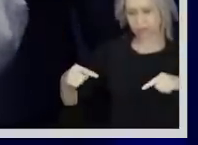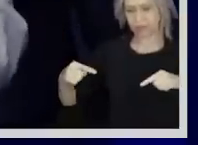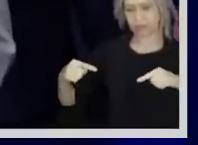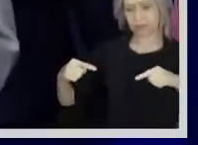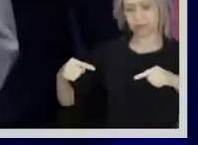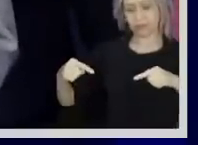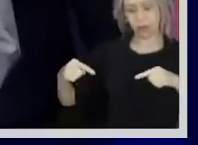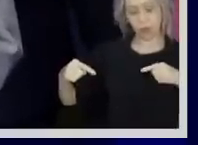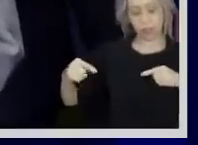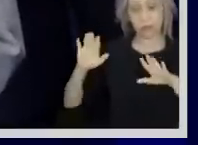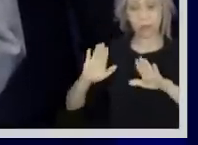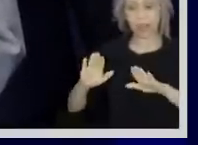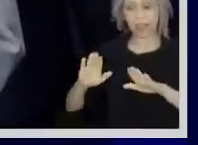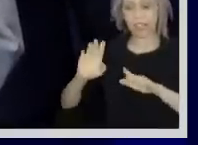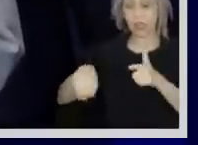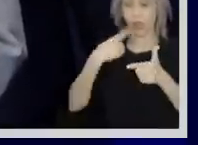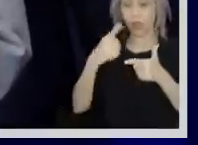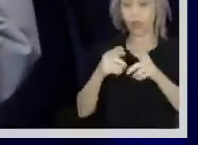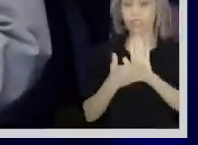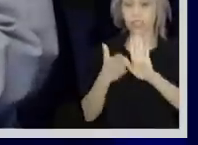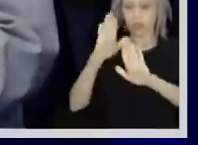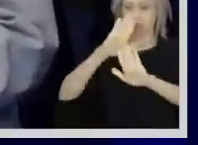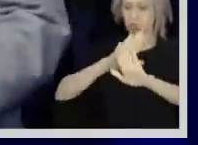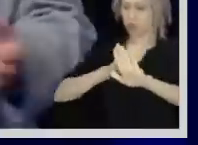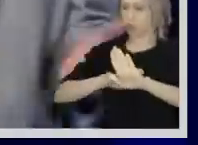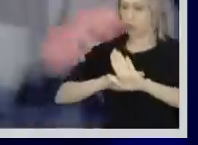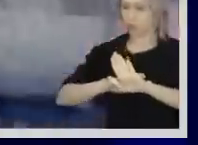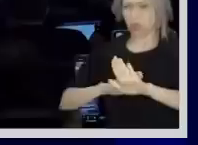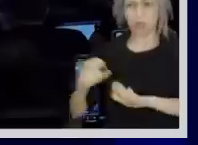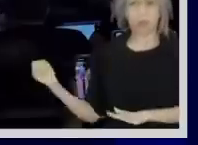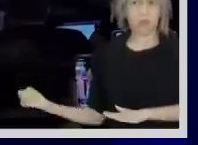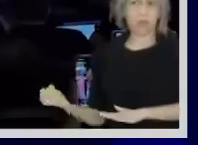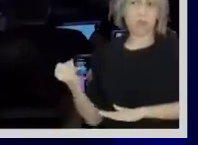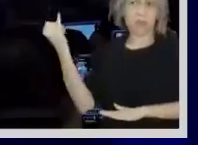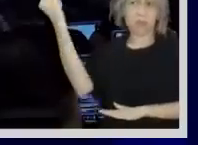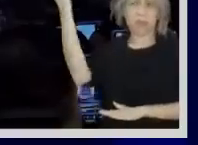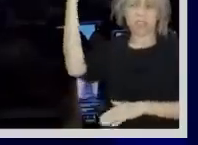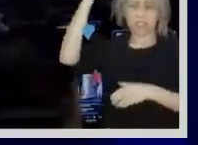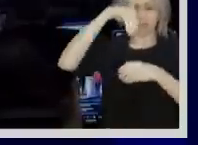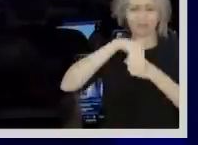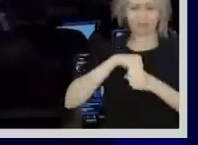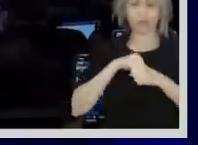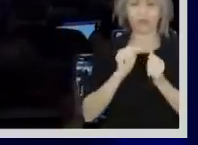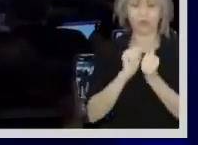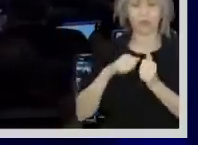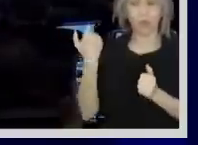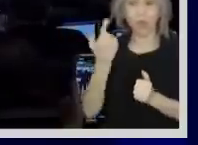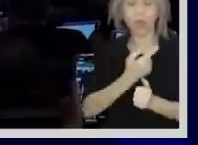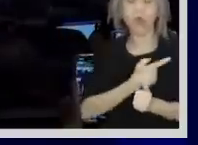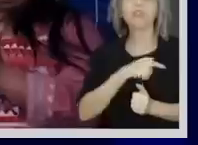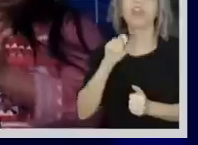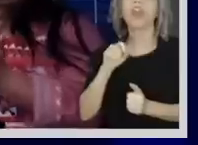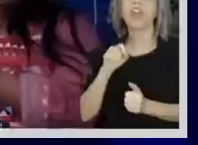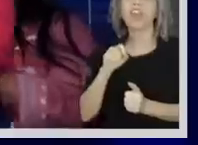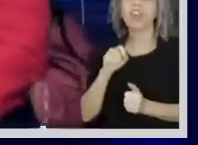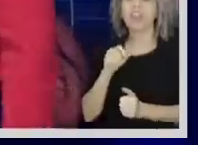ó. Ela pode perder forças no MDB, mas terá outros partidos de portas abertas para ela, uma vez que ela tem uma enorme